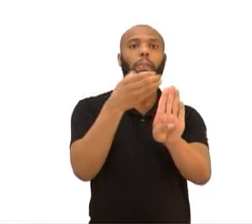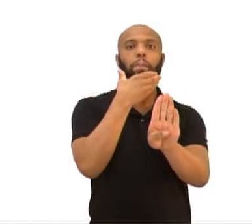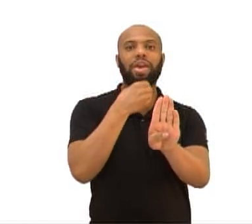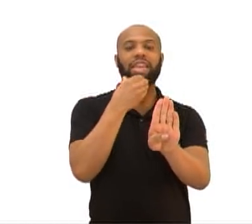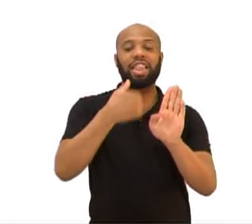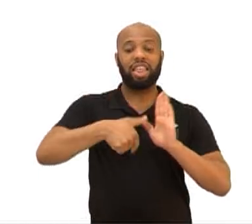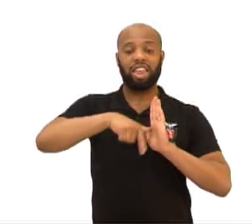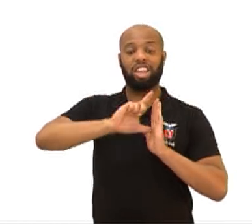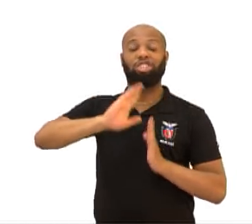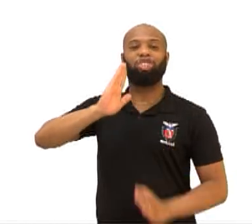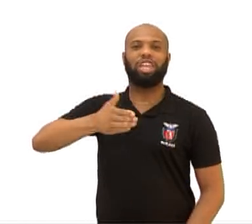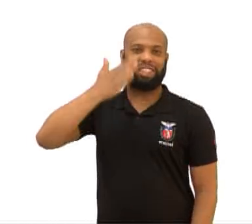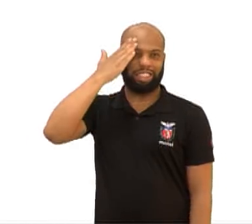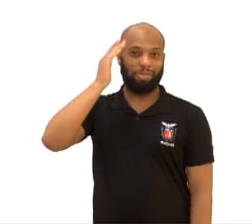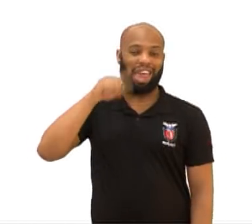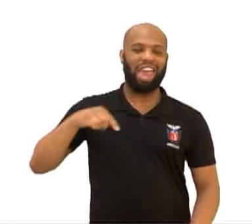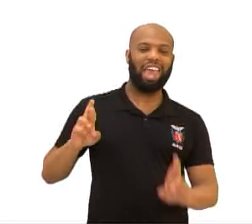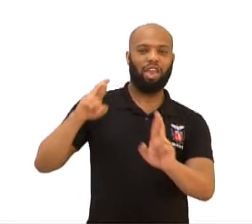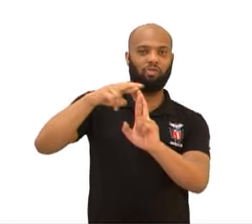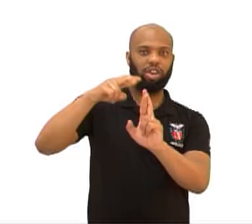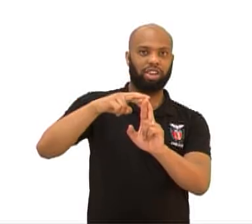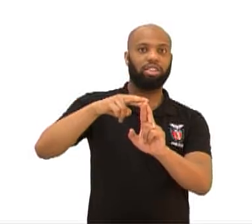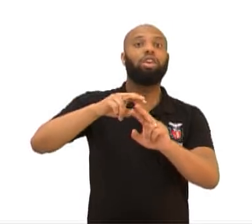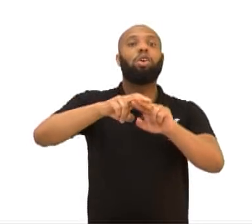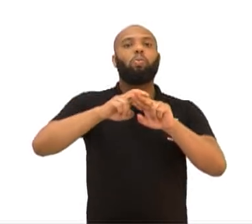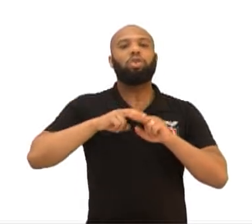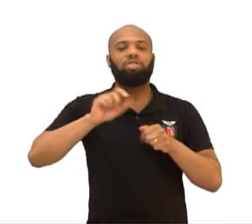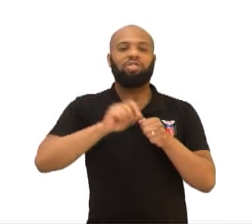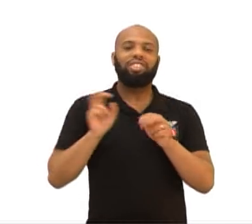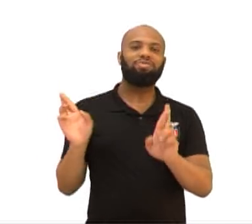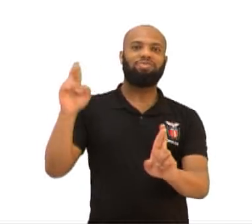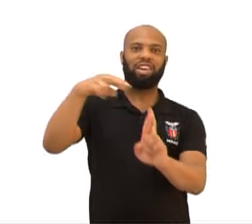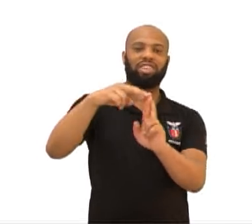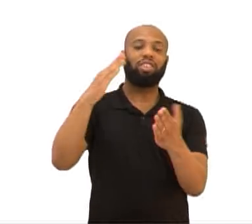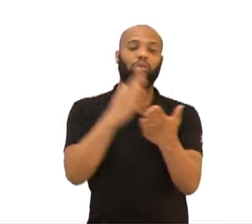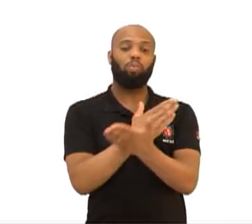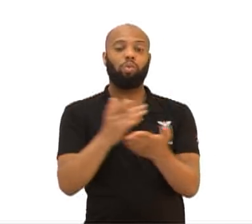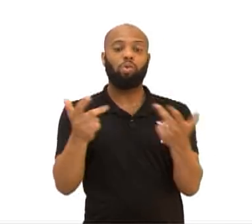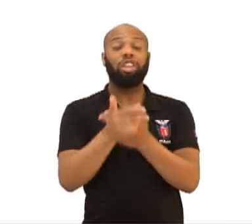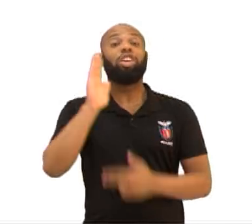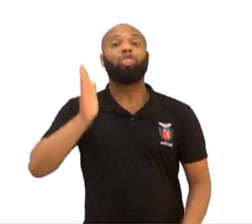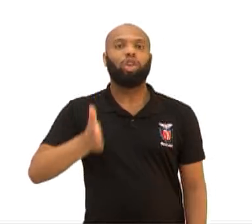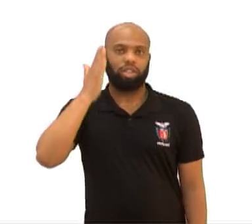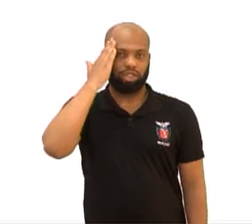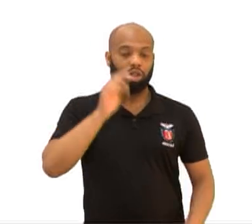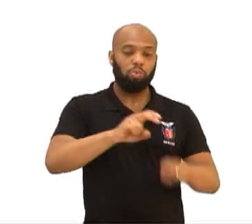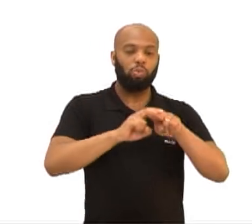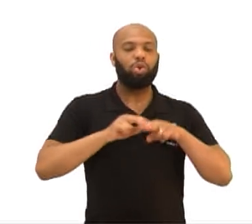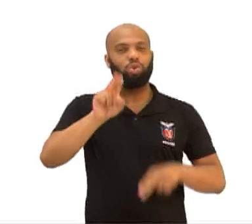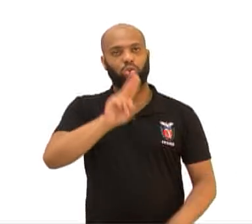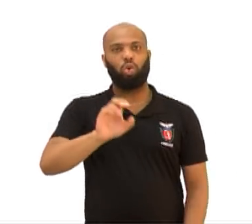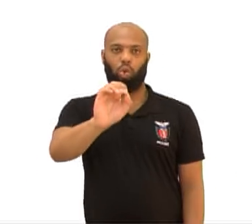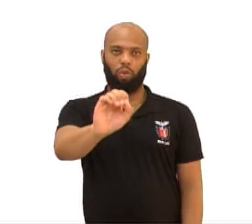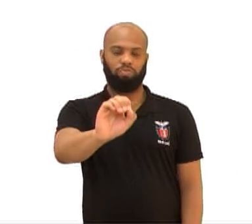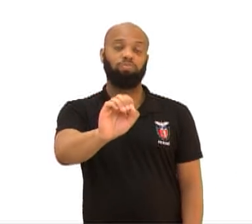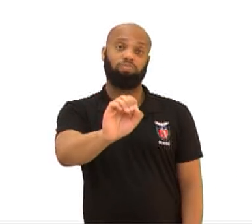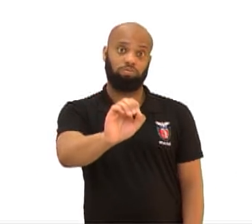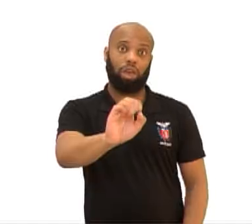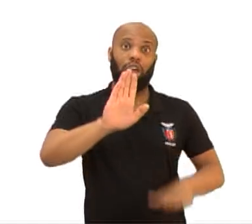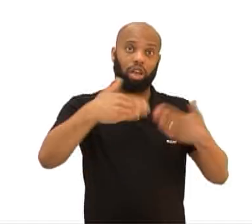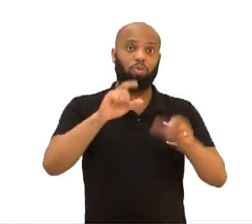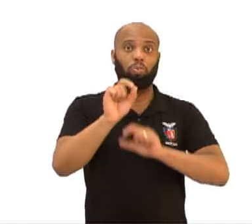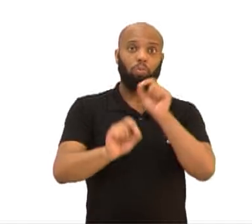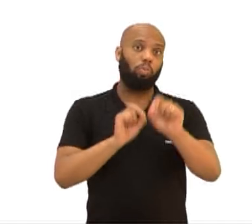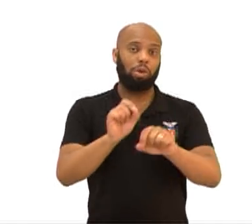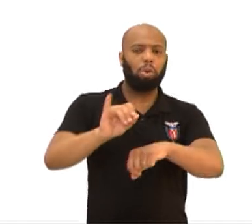referenciado anteriormente. Já foi dito no texto, por isso que já fez referência, né, a algo já dito anteriormente. Aqui o objeto, então, ele